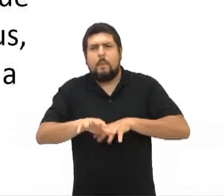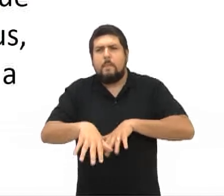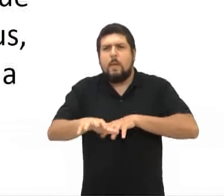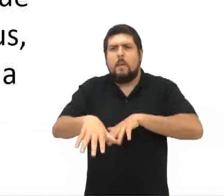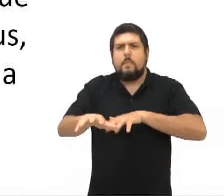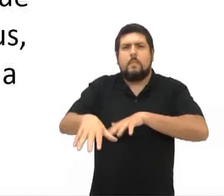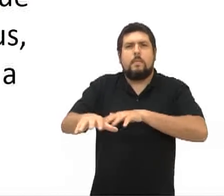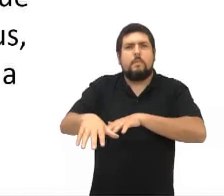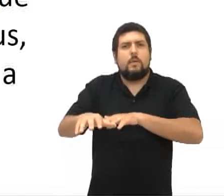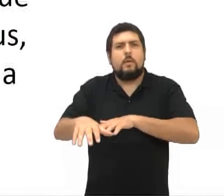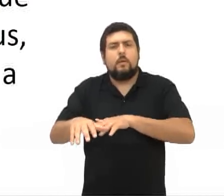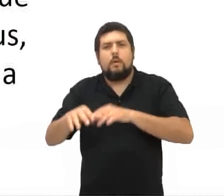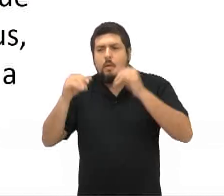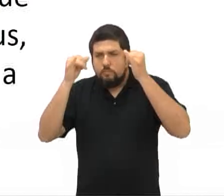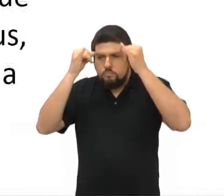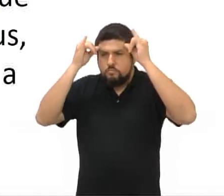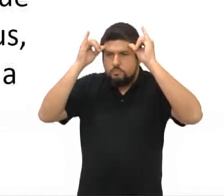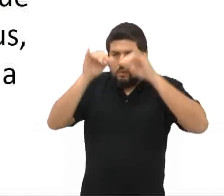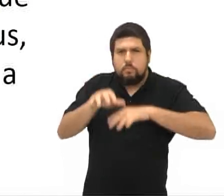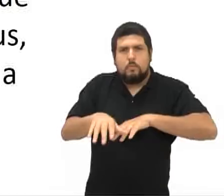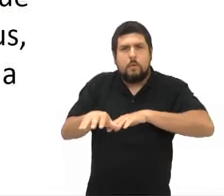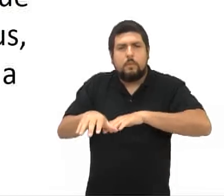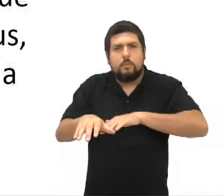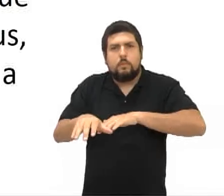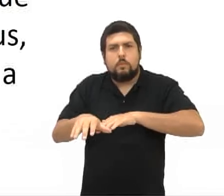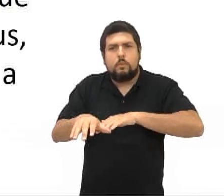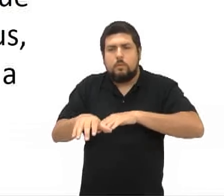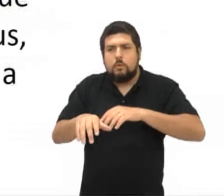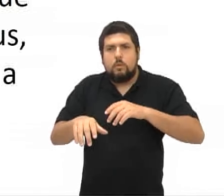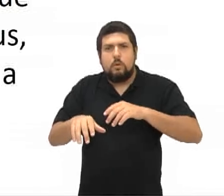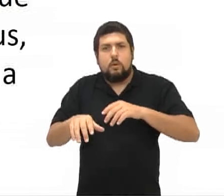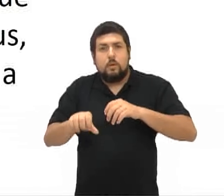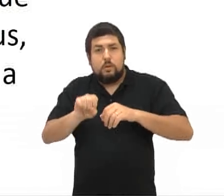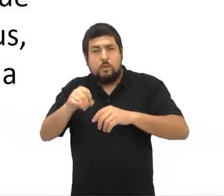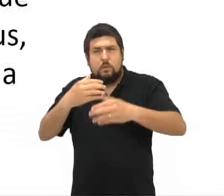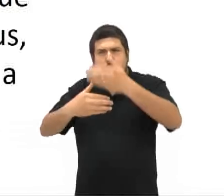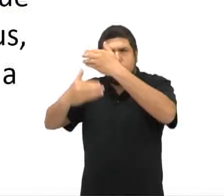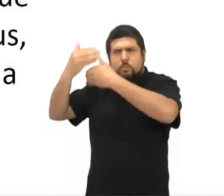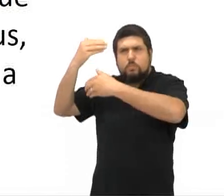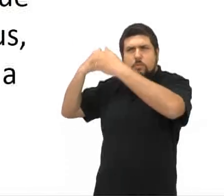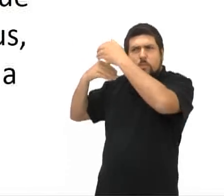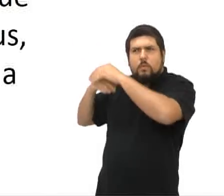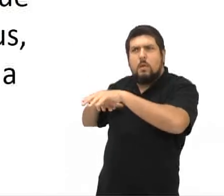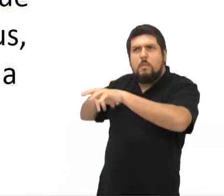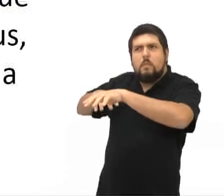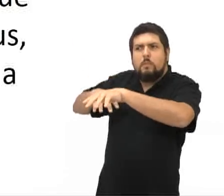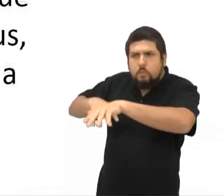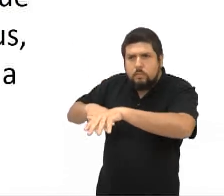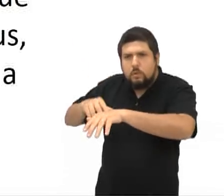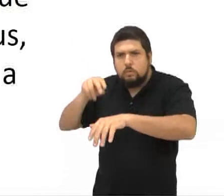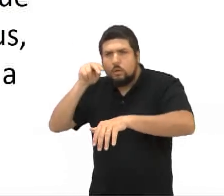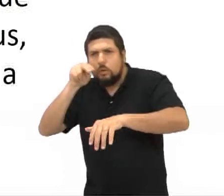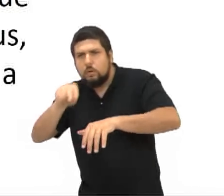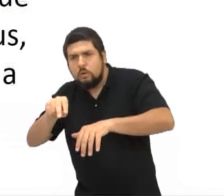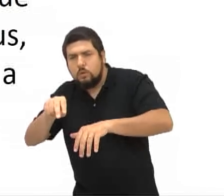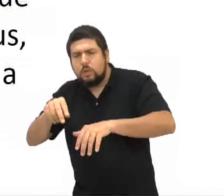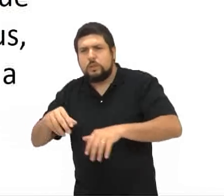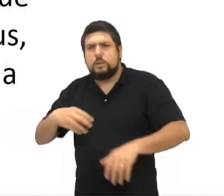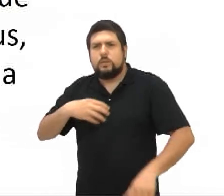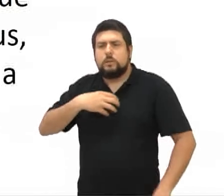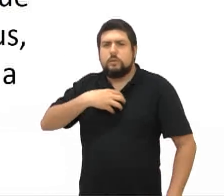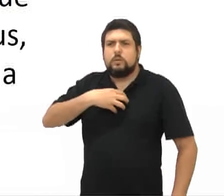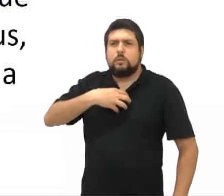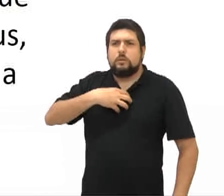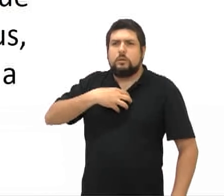minha comunidade, certamente não mais avistariam o Poço Bonito, mas talvez enxergassem alguma poesia no velho